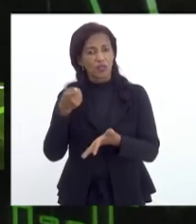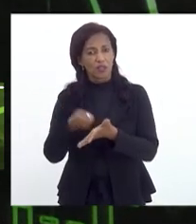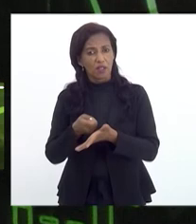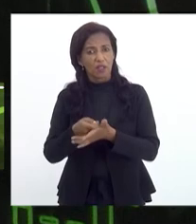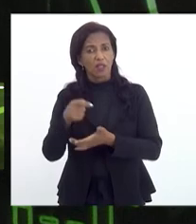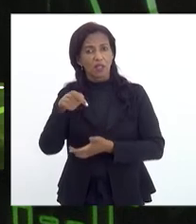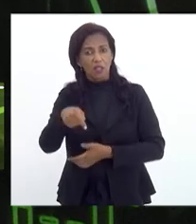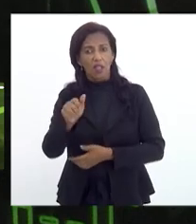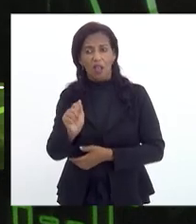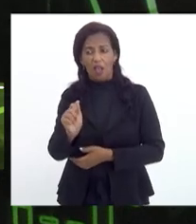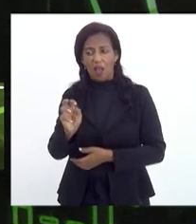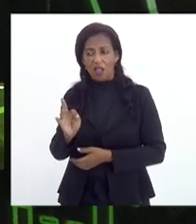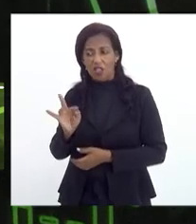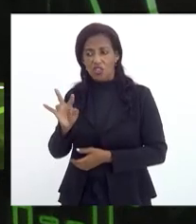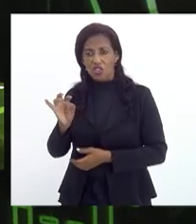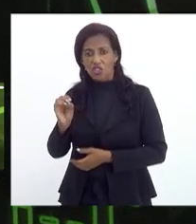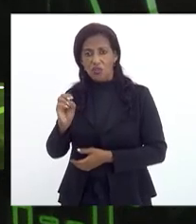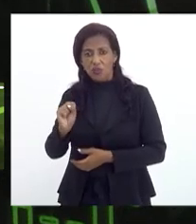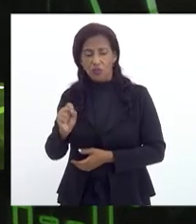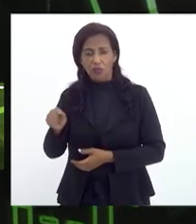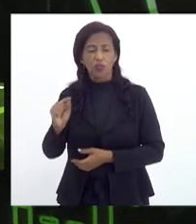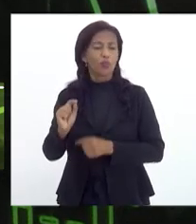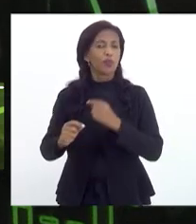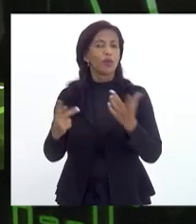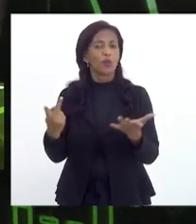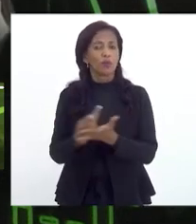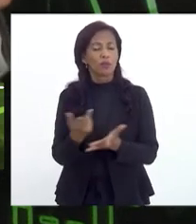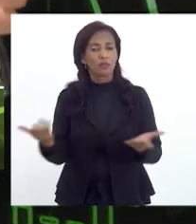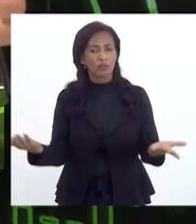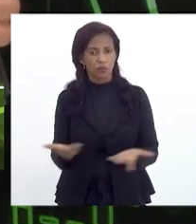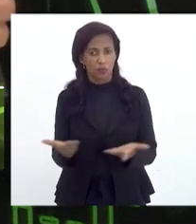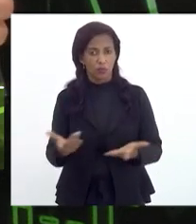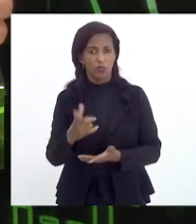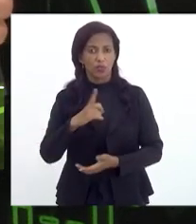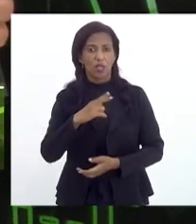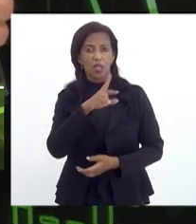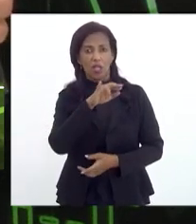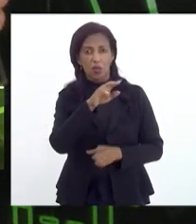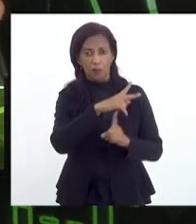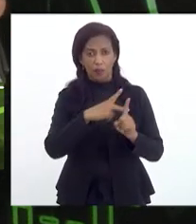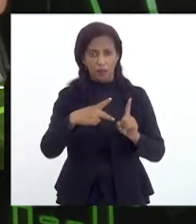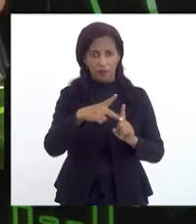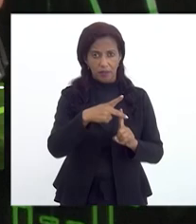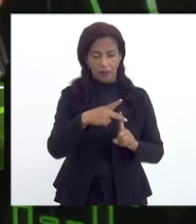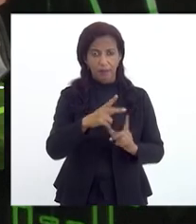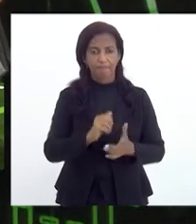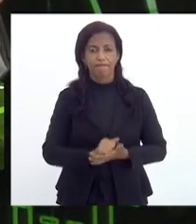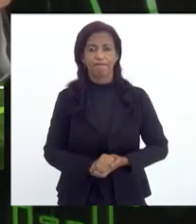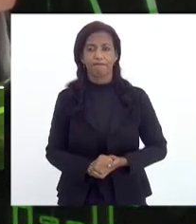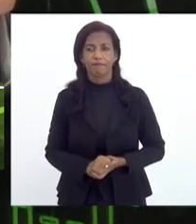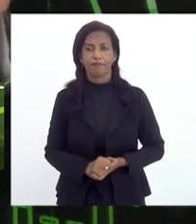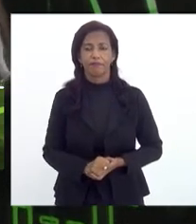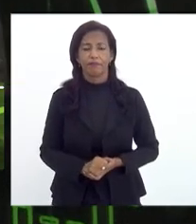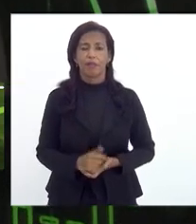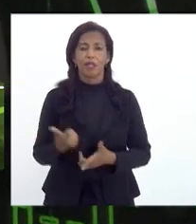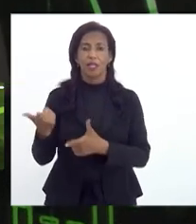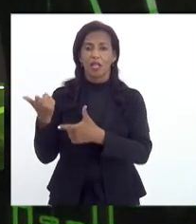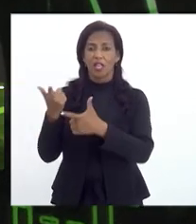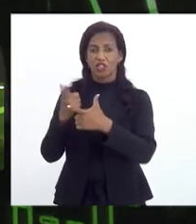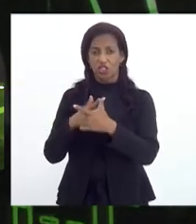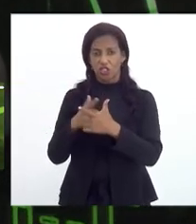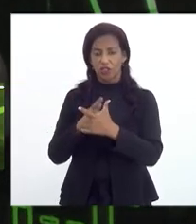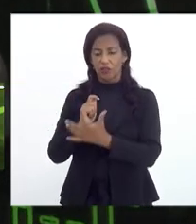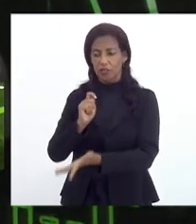esses ativos Porque o que Ocorre hoje A gente tem O Rio Previdência Que a dívida ativa Que é